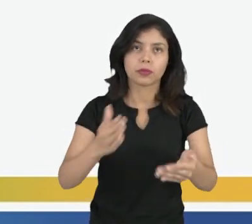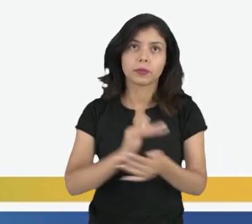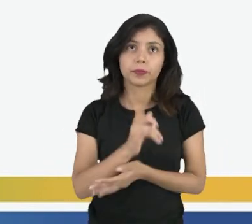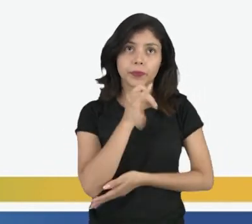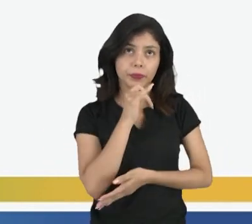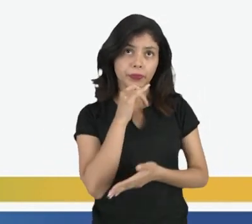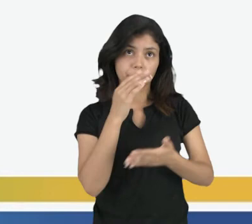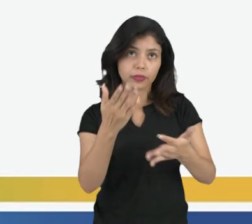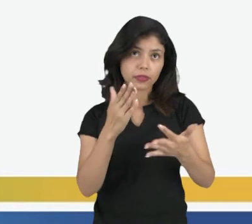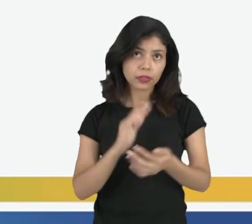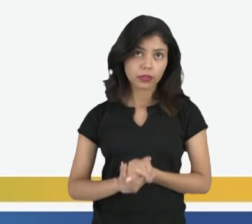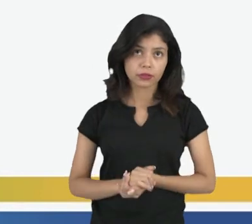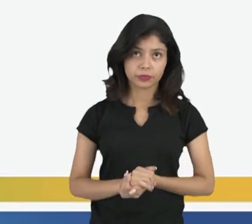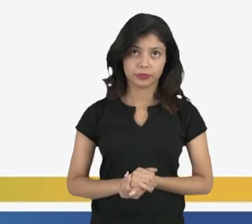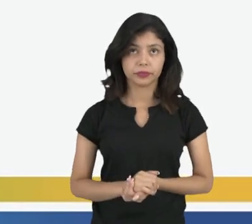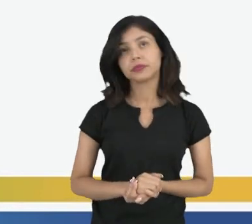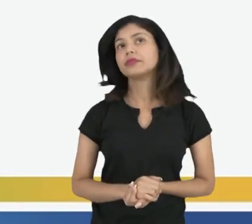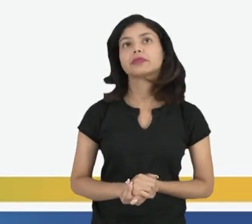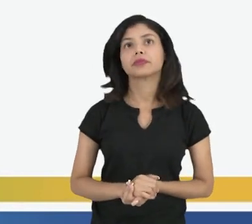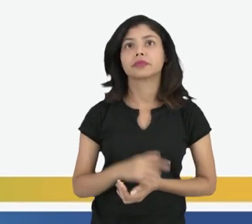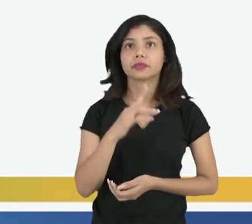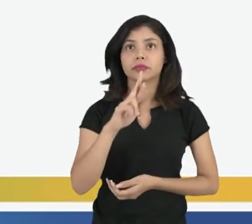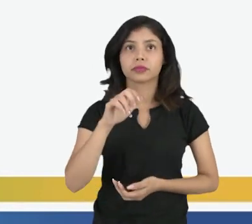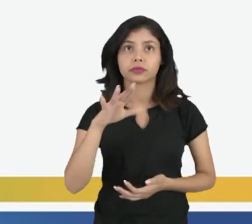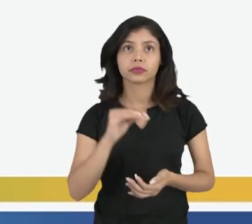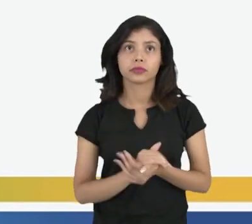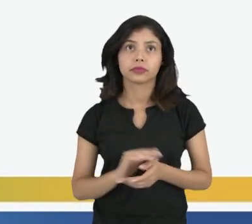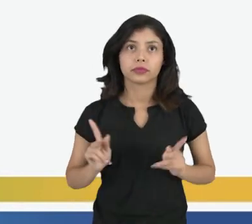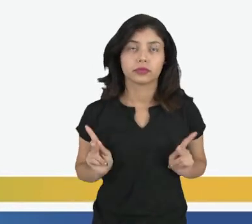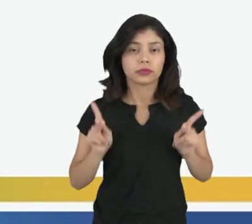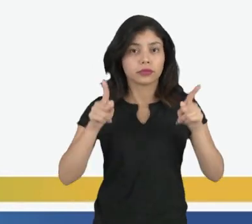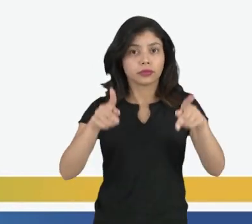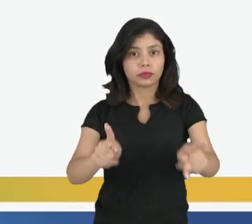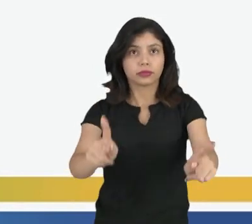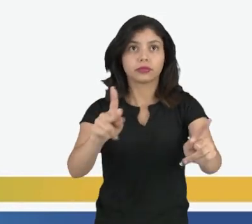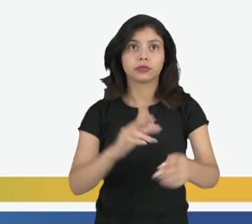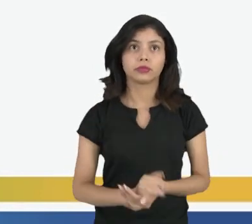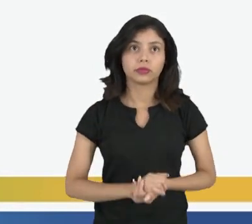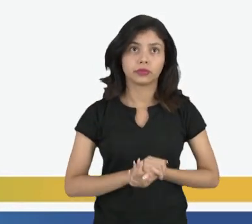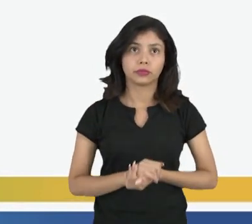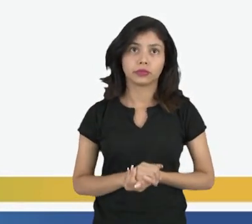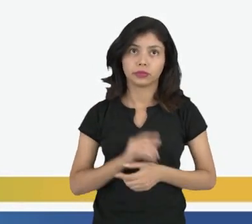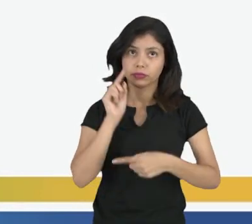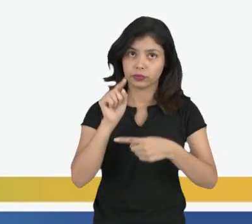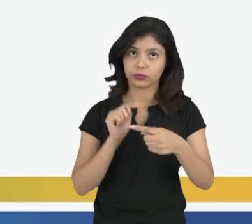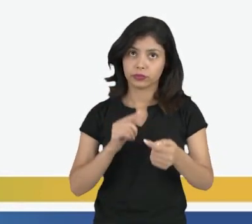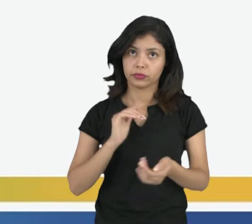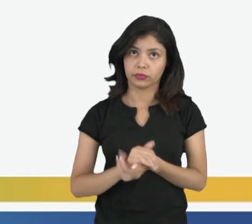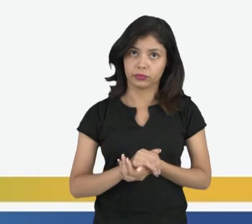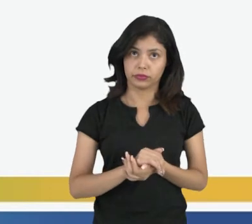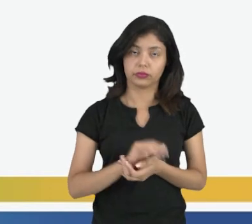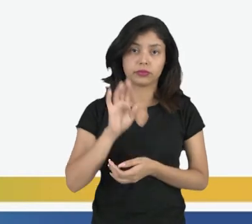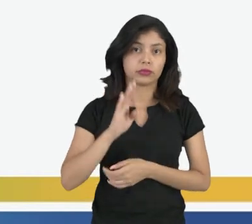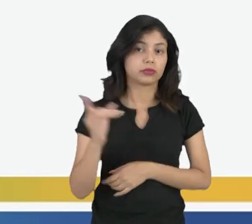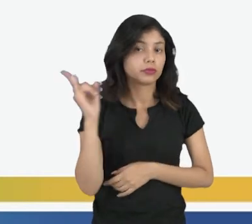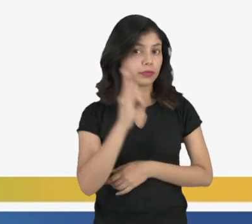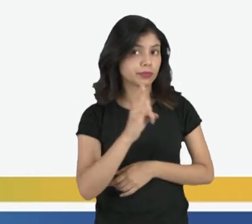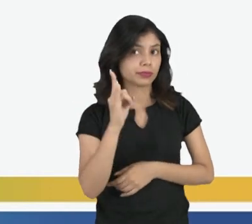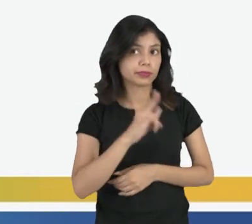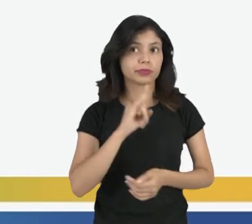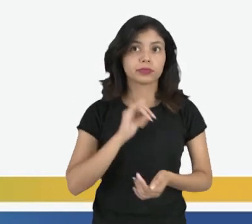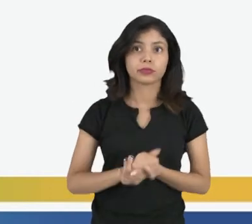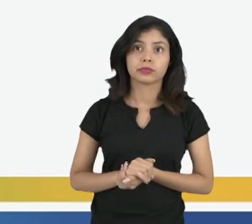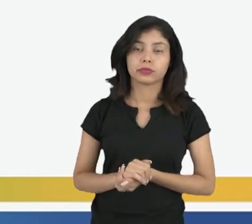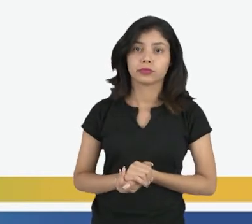Brasil quis dar um exemplo aqui da nossa fronteira que tem a Ponte binacional Wilson Pinheiro que divide a Bolívia do